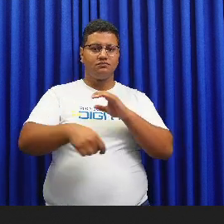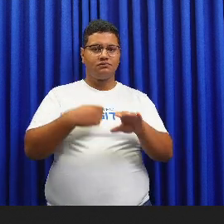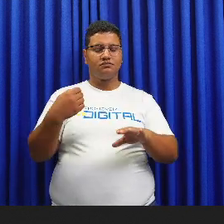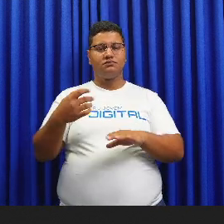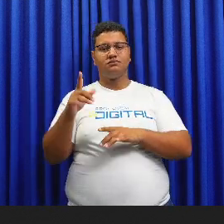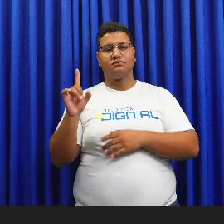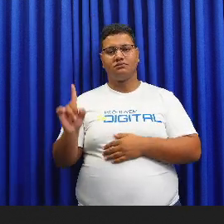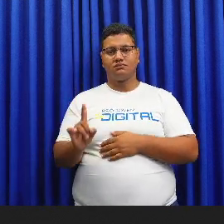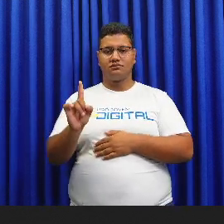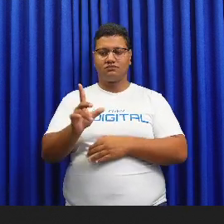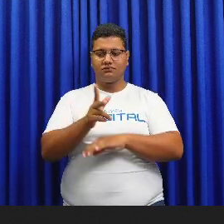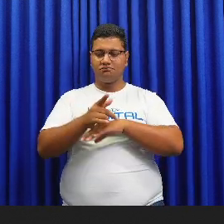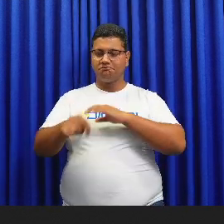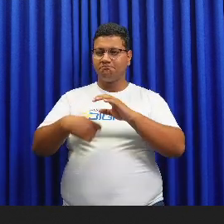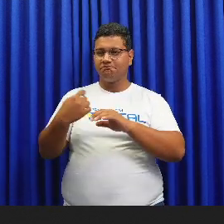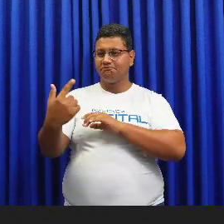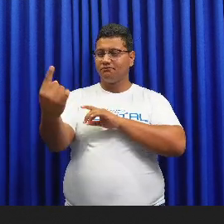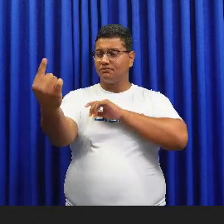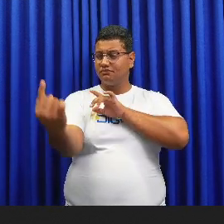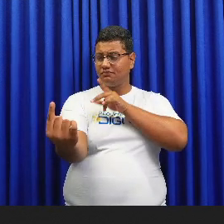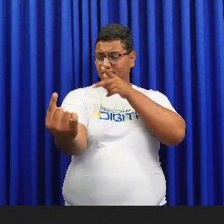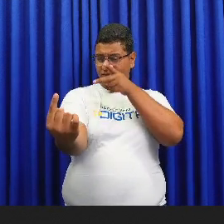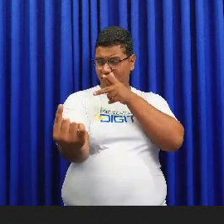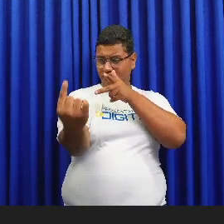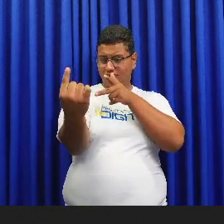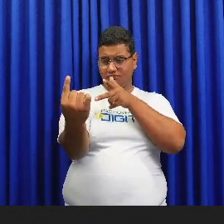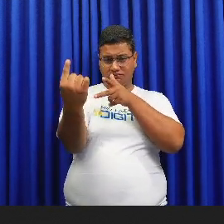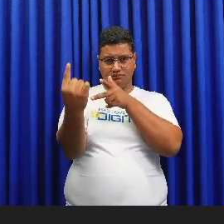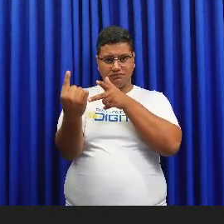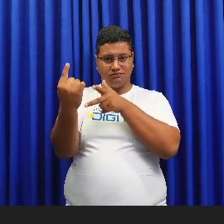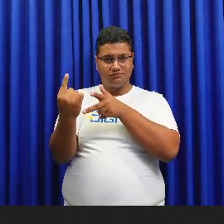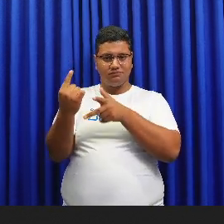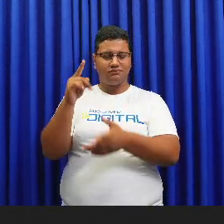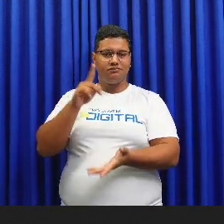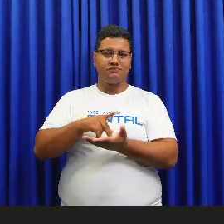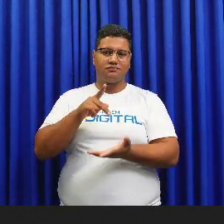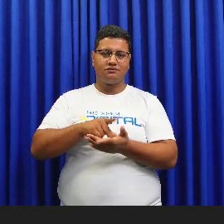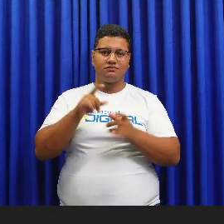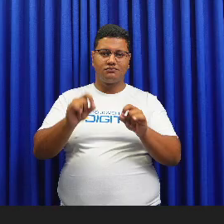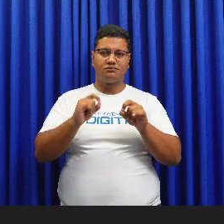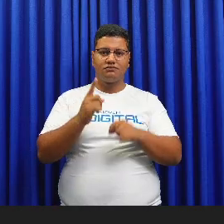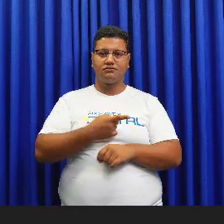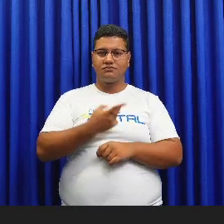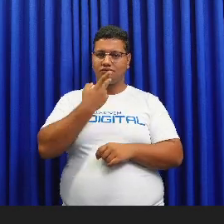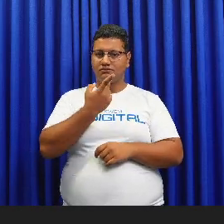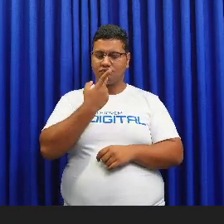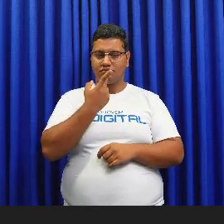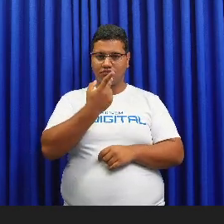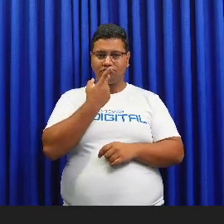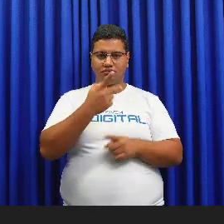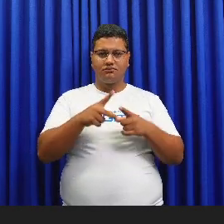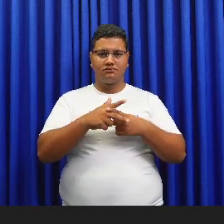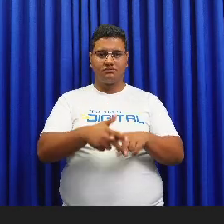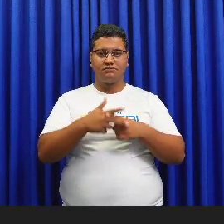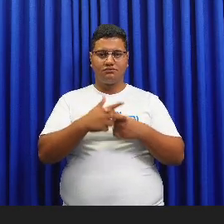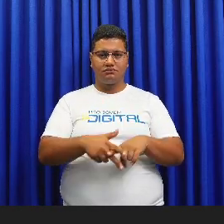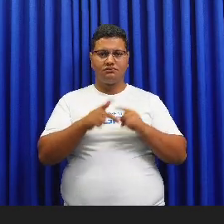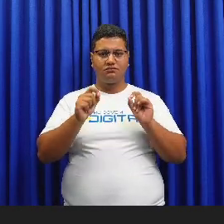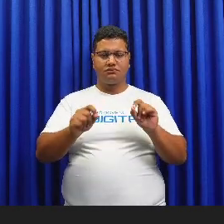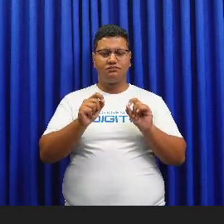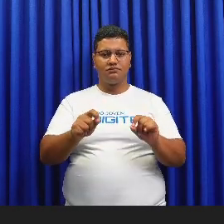isso aqui, quem vai fazer esse filmar a noiva entrando, na verdade, a gente pode editar aqui, ó. Tá vendo que